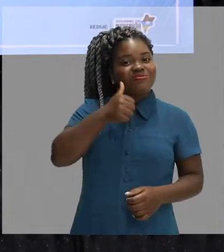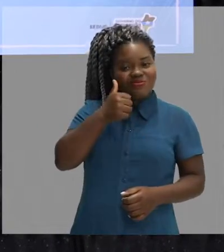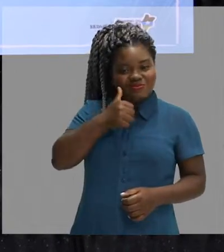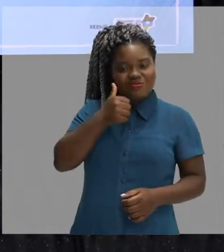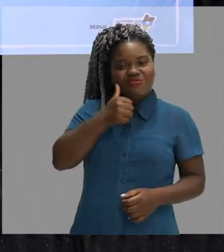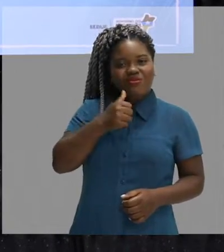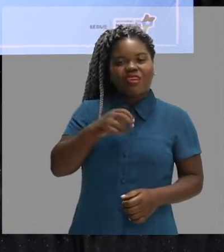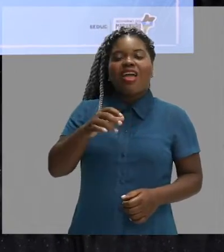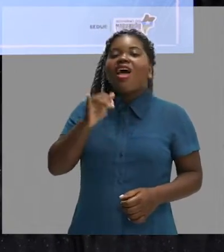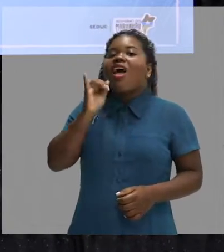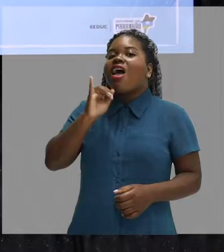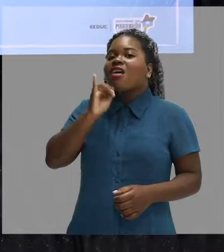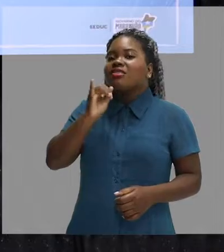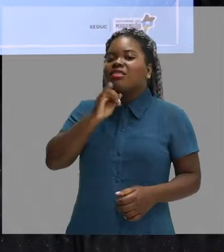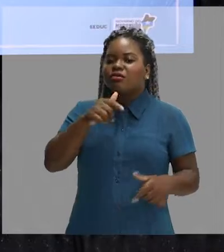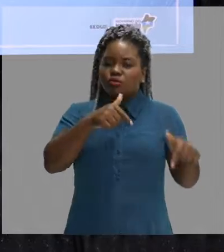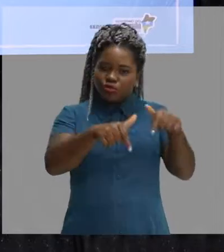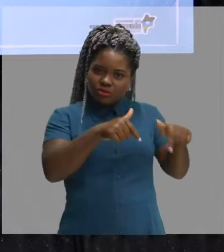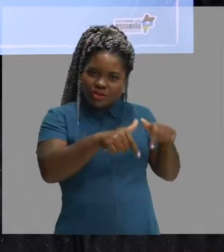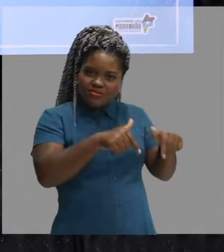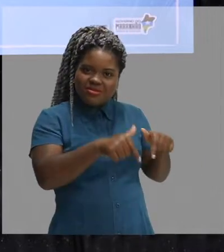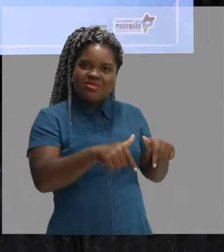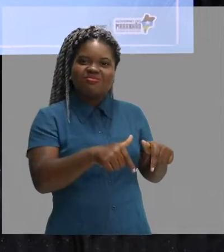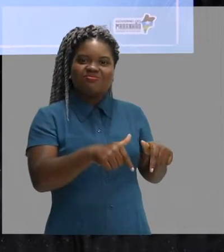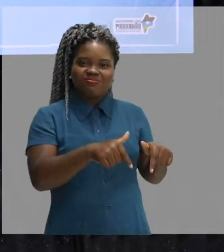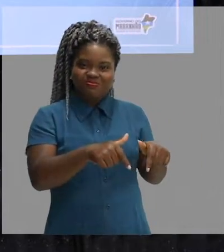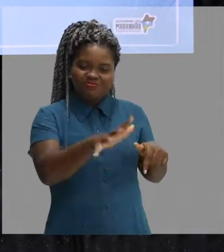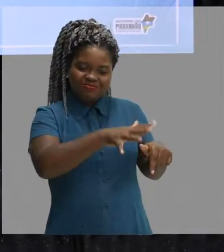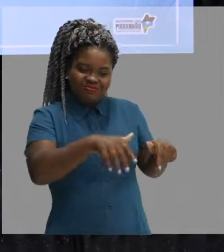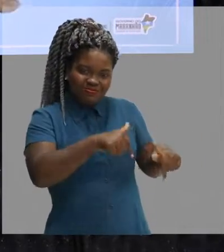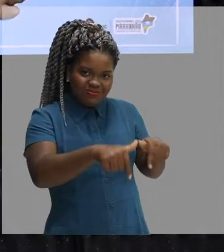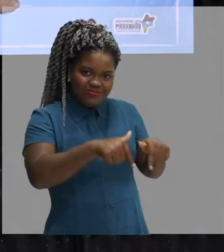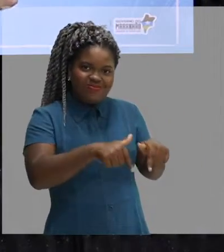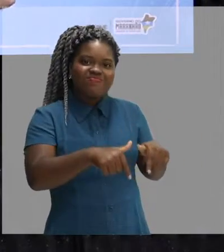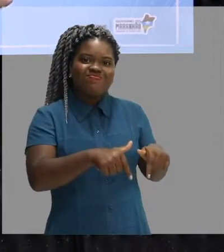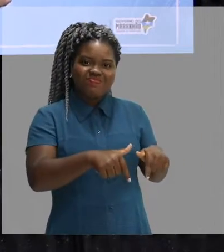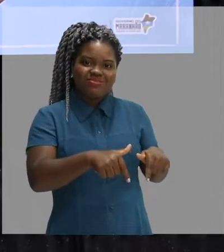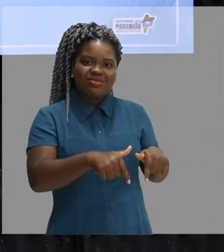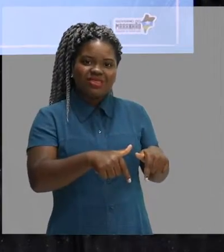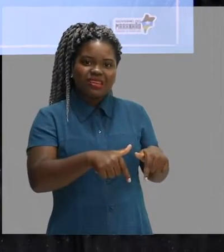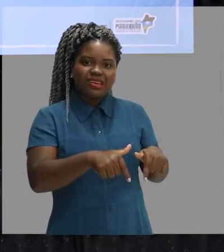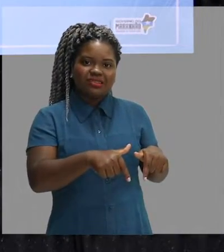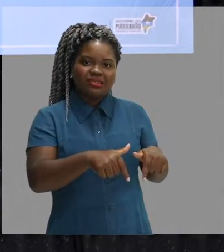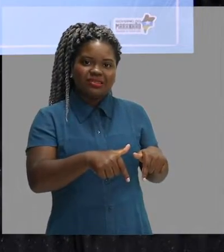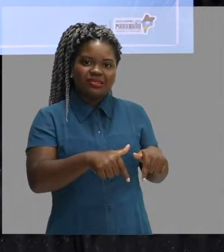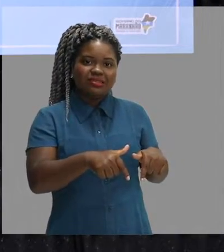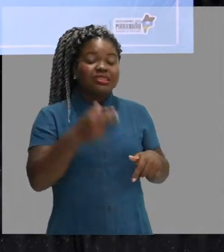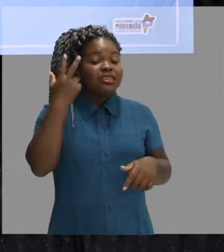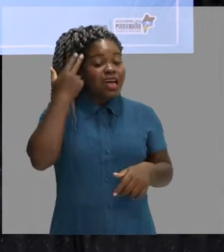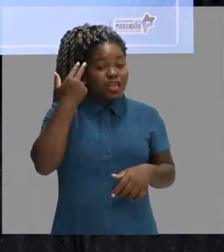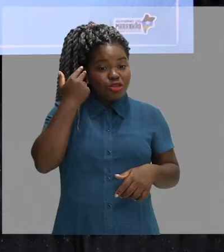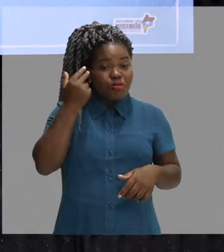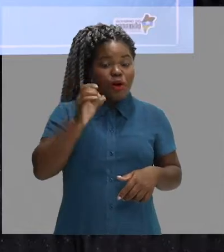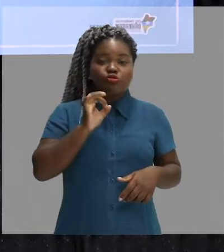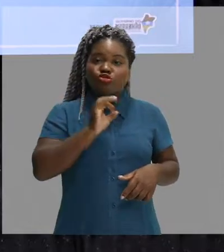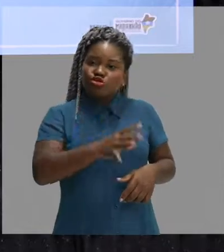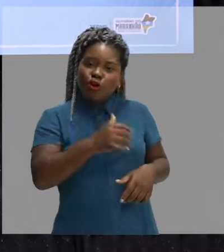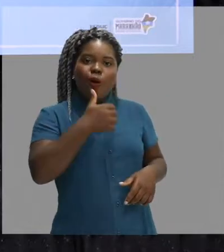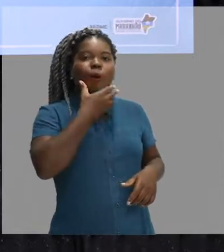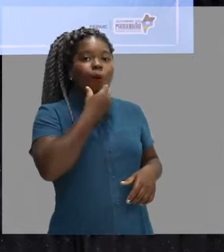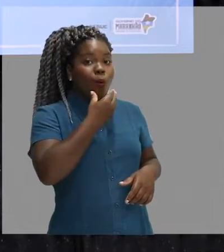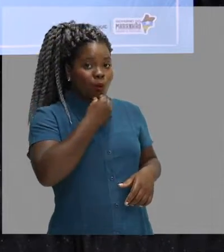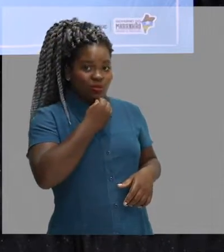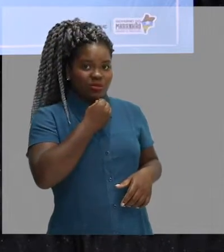trabalho, tradicionalmente a gente tem postos importantes ocupados por homens e não por mulheres. Então, existe